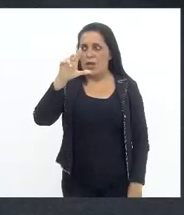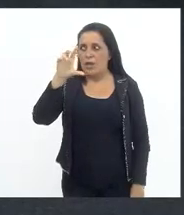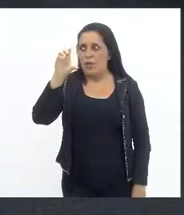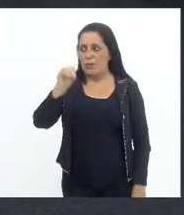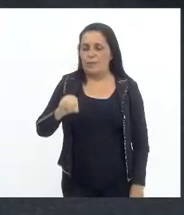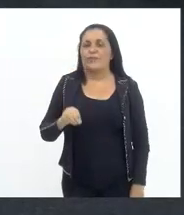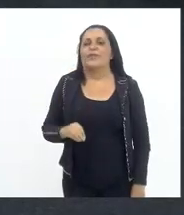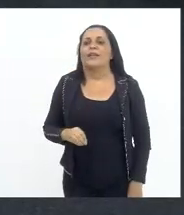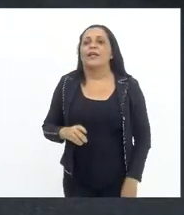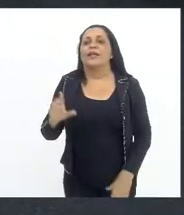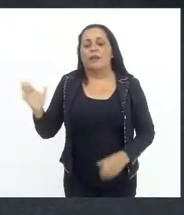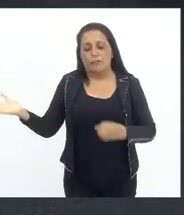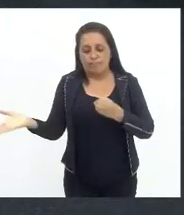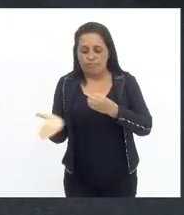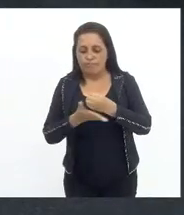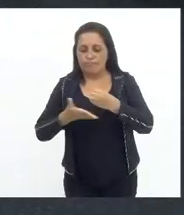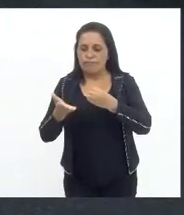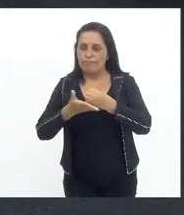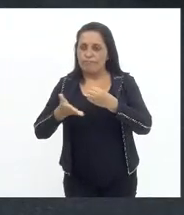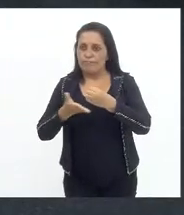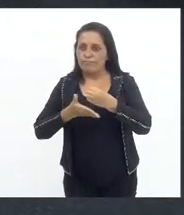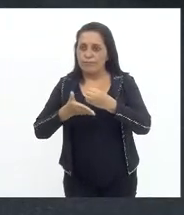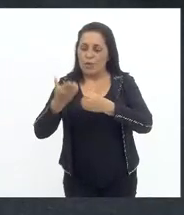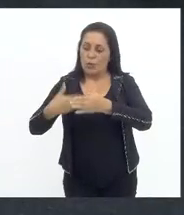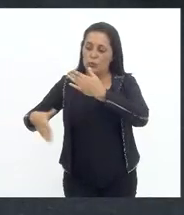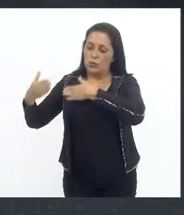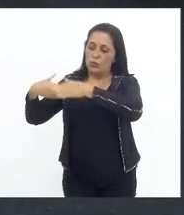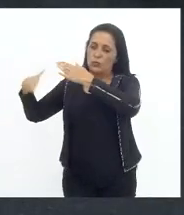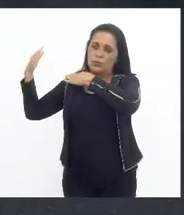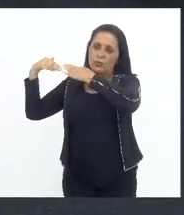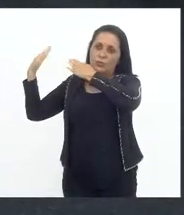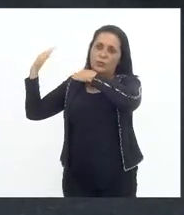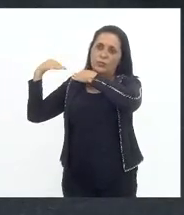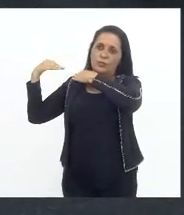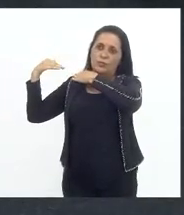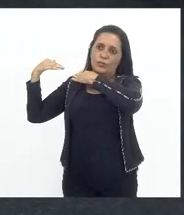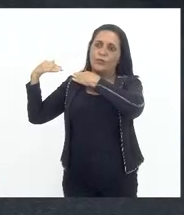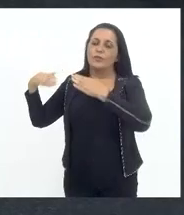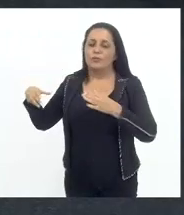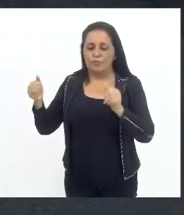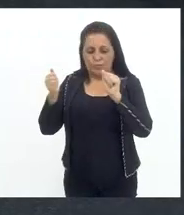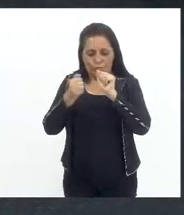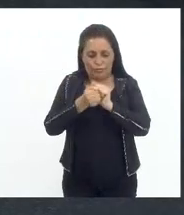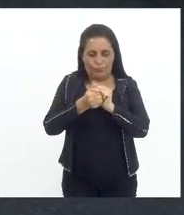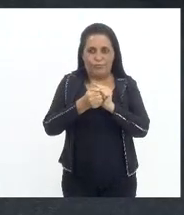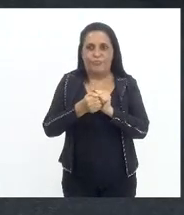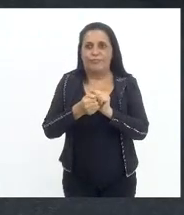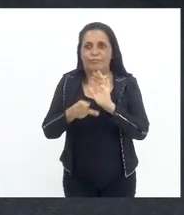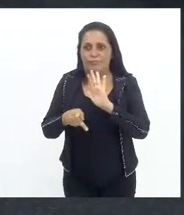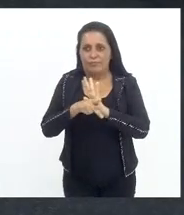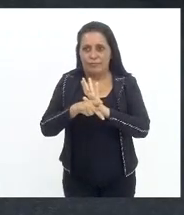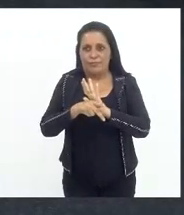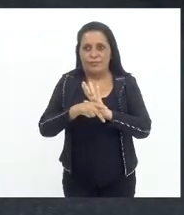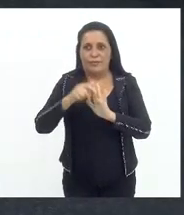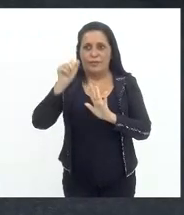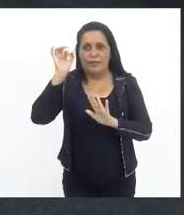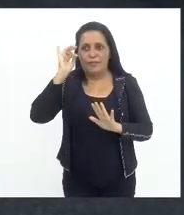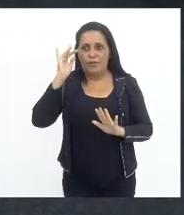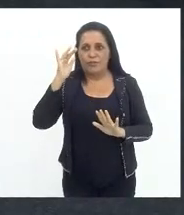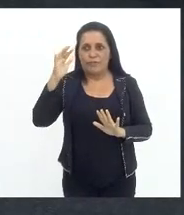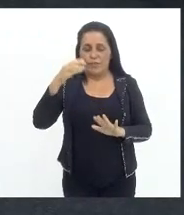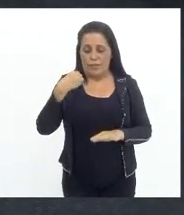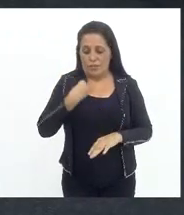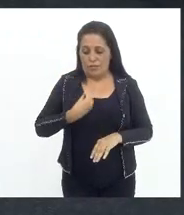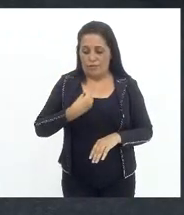fundamento aos seus ancestrais e, como ele mesmo diz, a sua filosofia